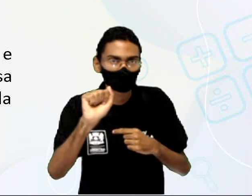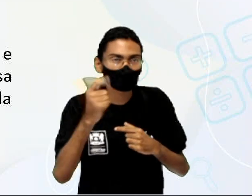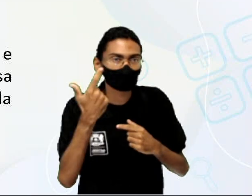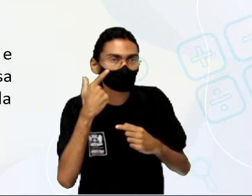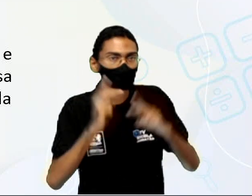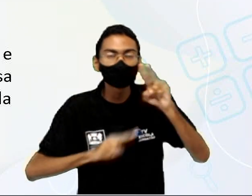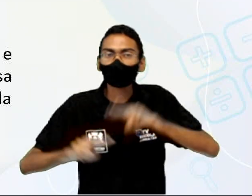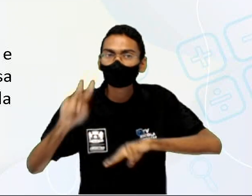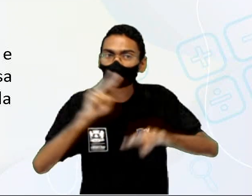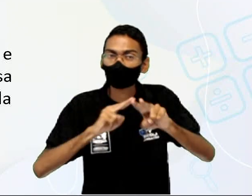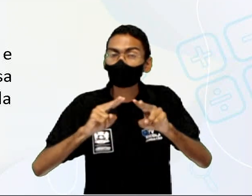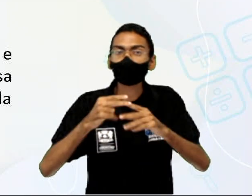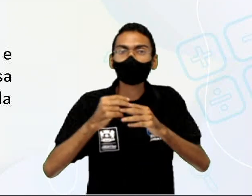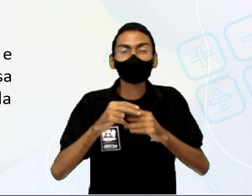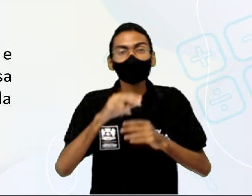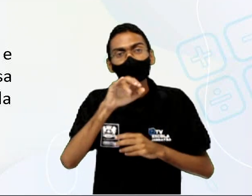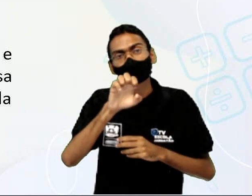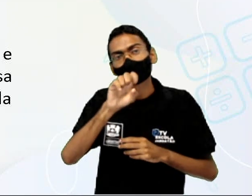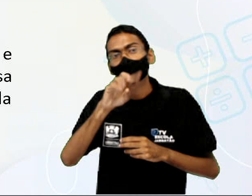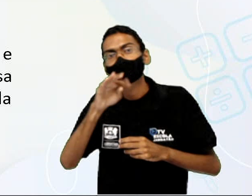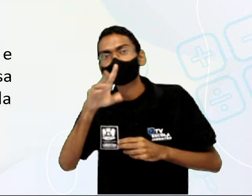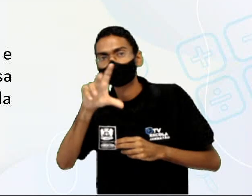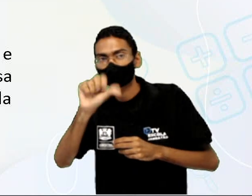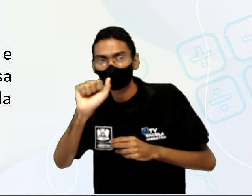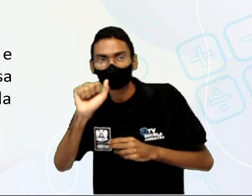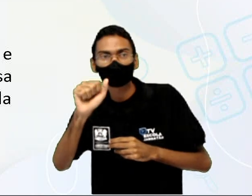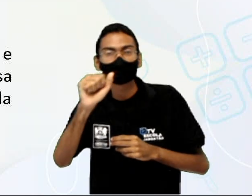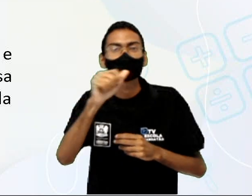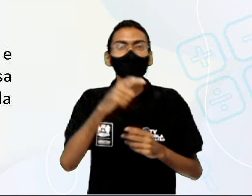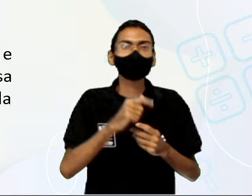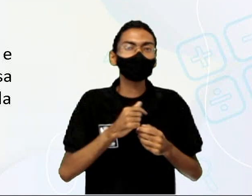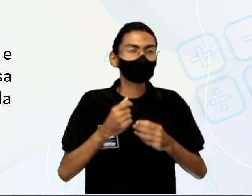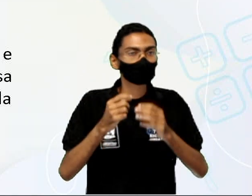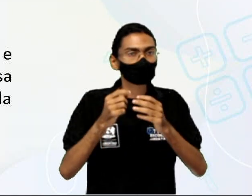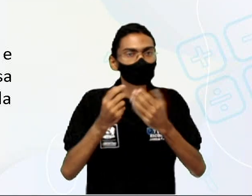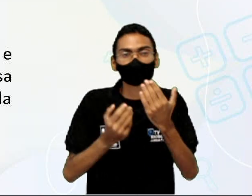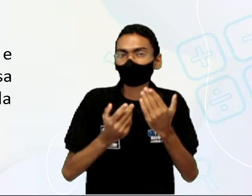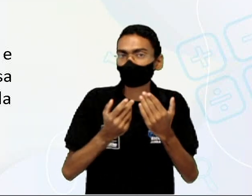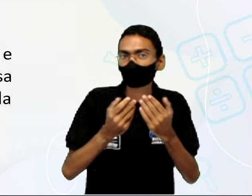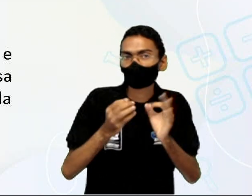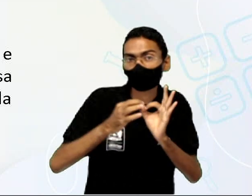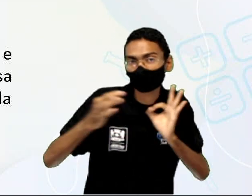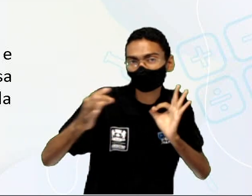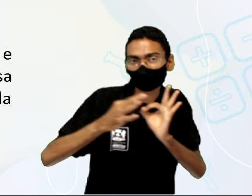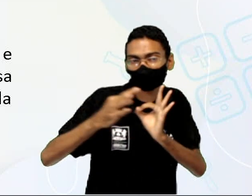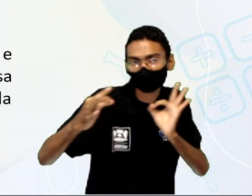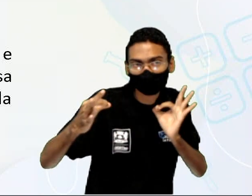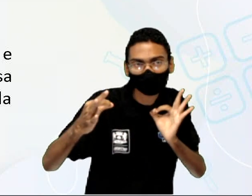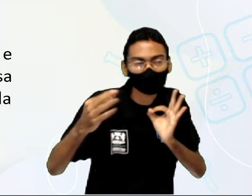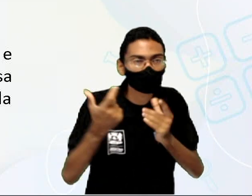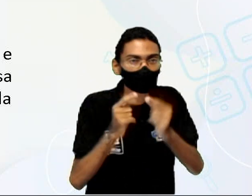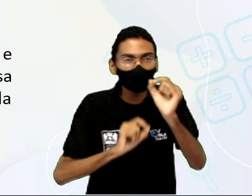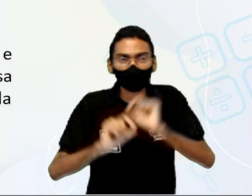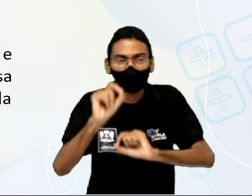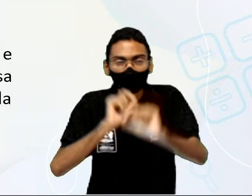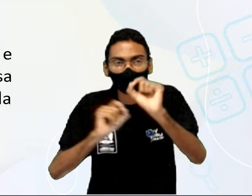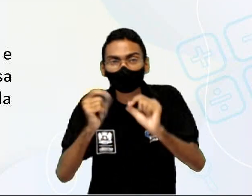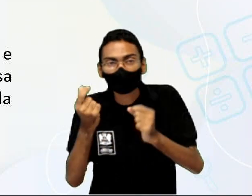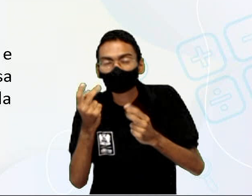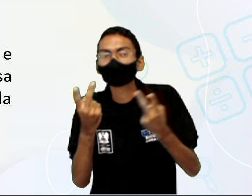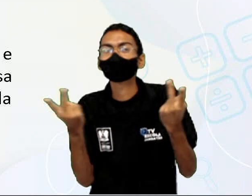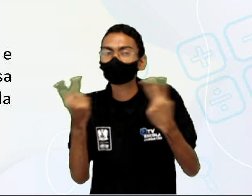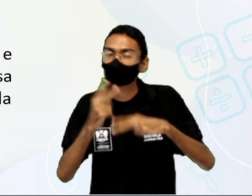molecular. A nanotecnologia atua no desenvolvimento de materiais e componentes para diversas áreas